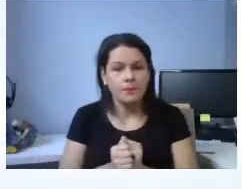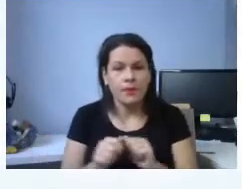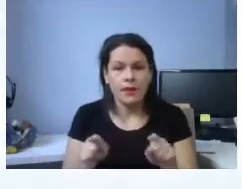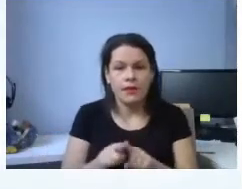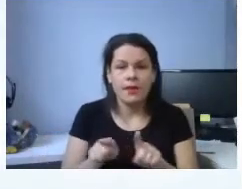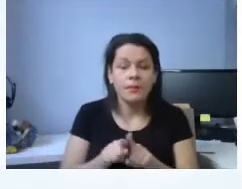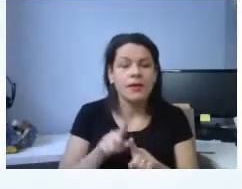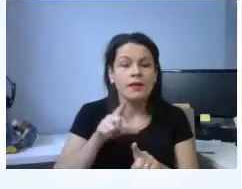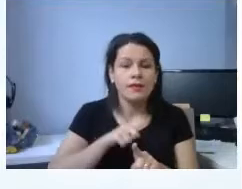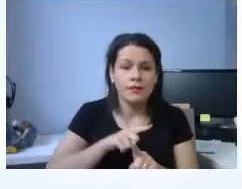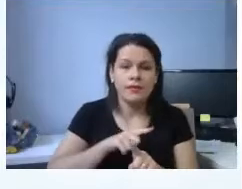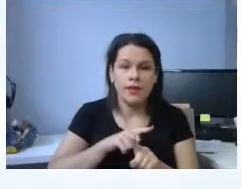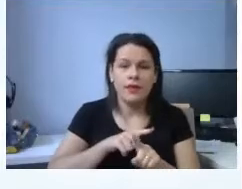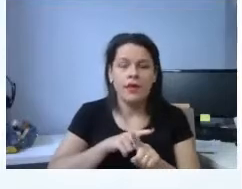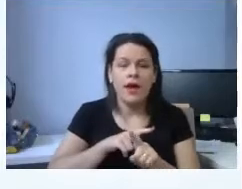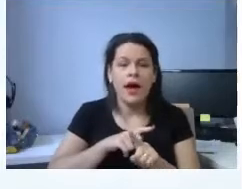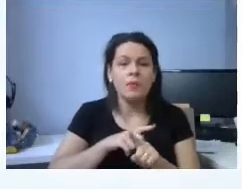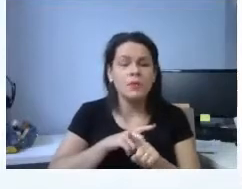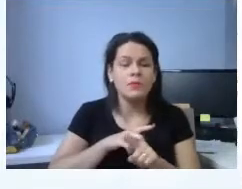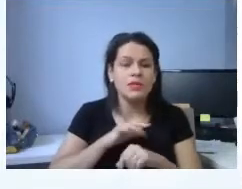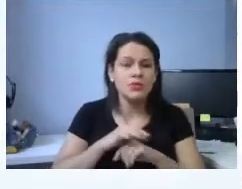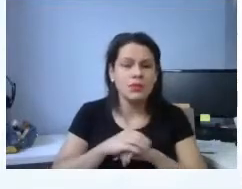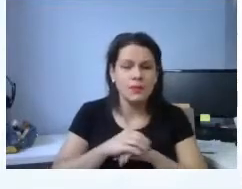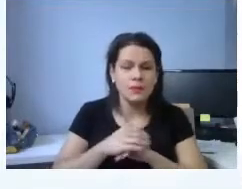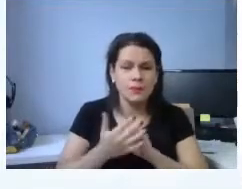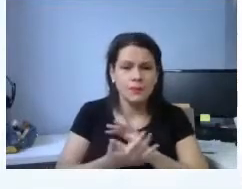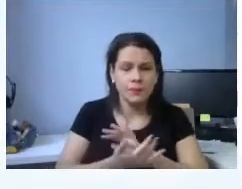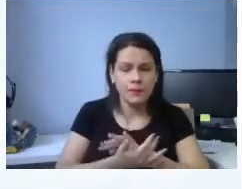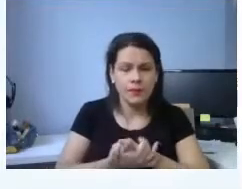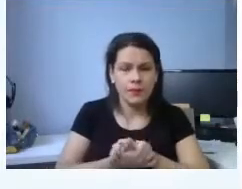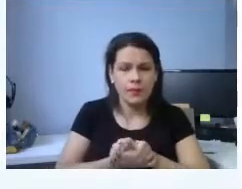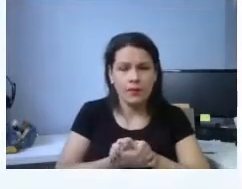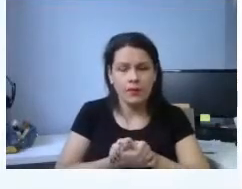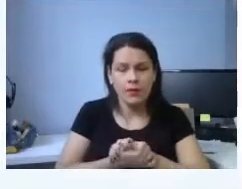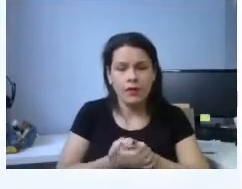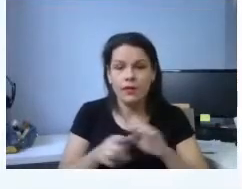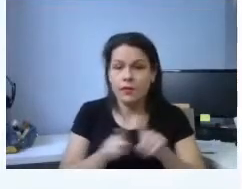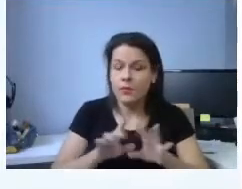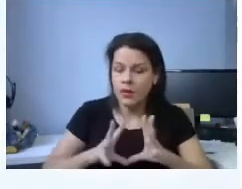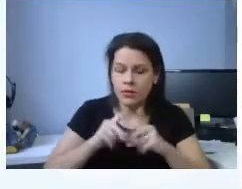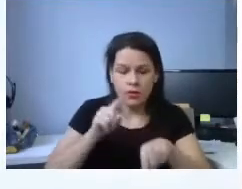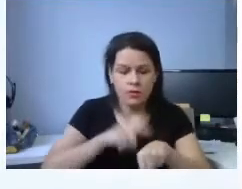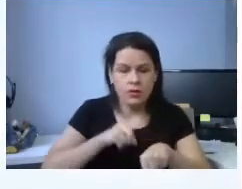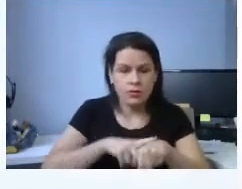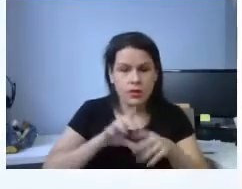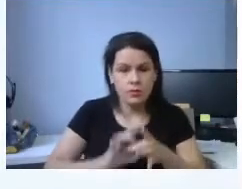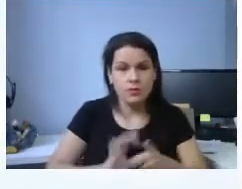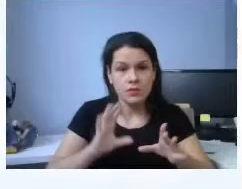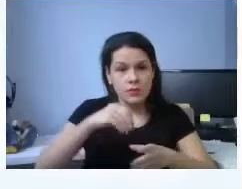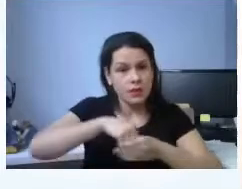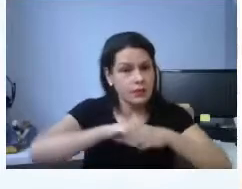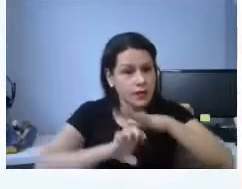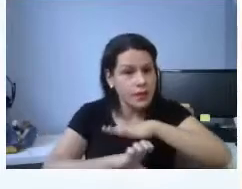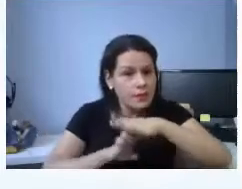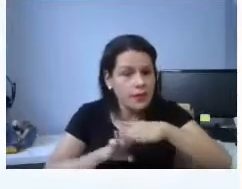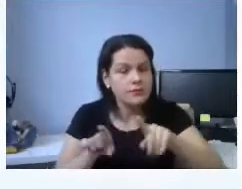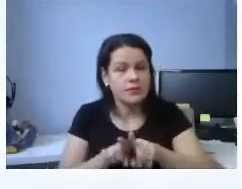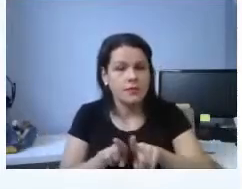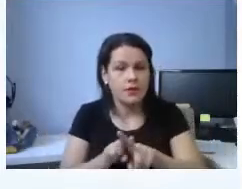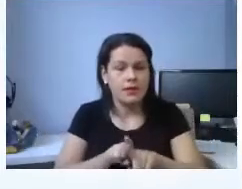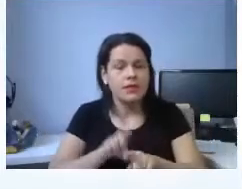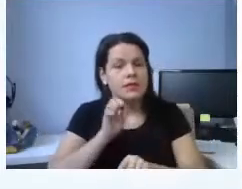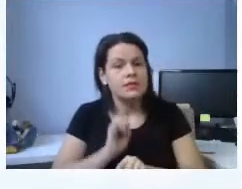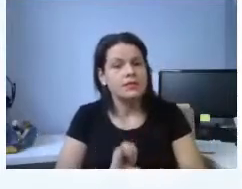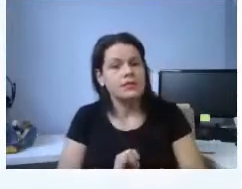da jornada máxima, ou seja, não pode ficar 24 horas à disposição da empresa, enfim, e mesmo que